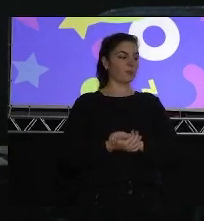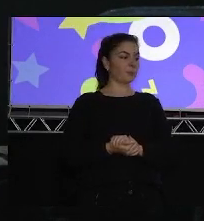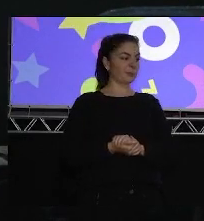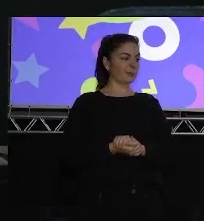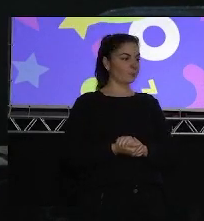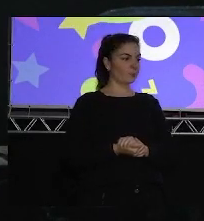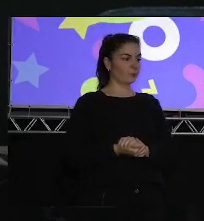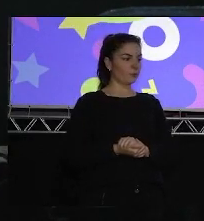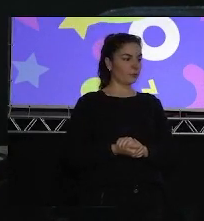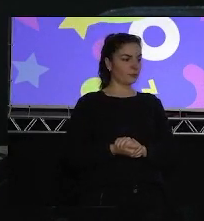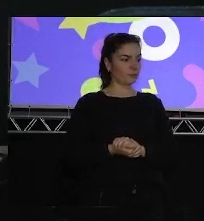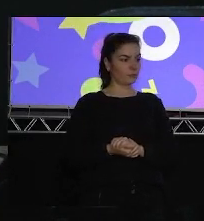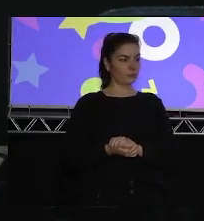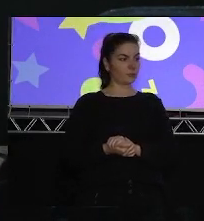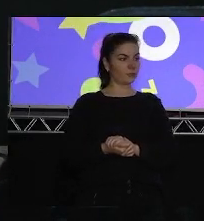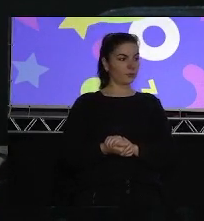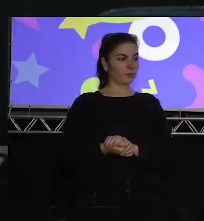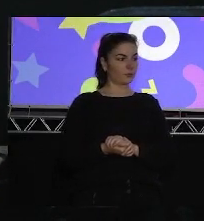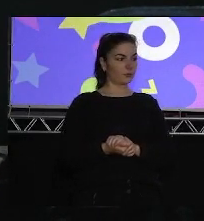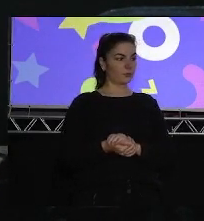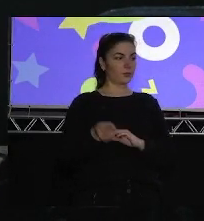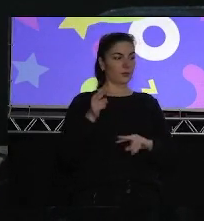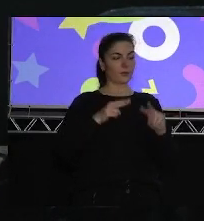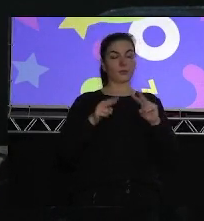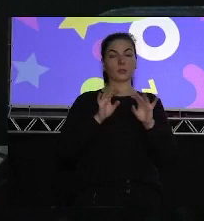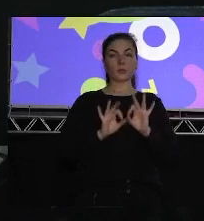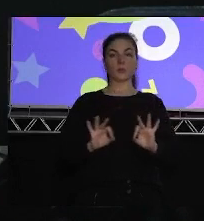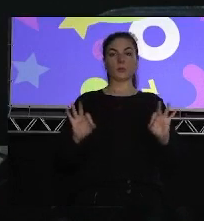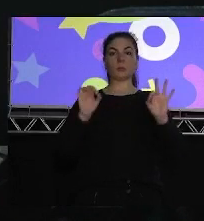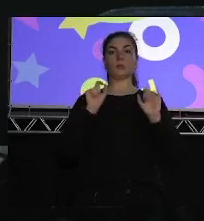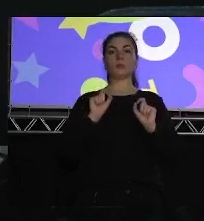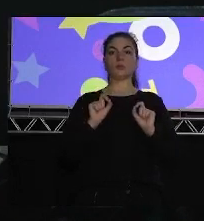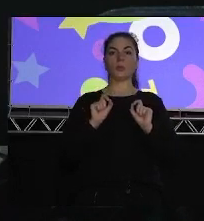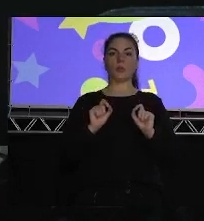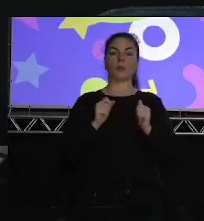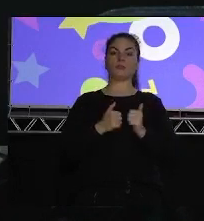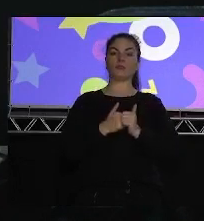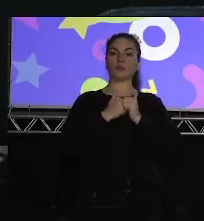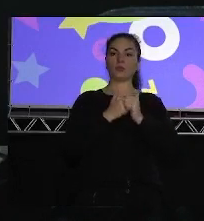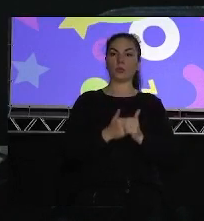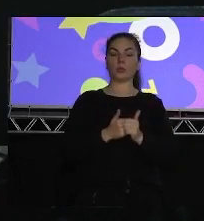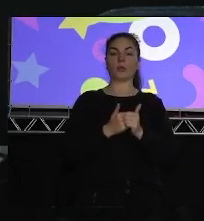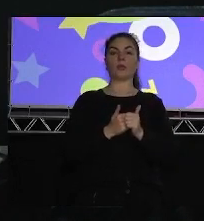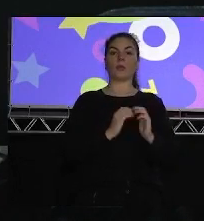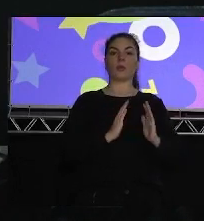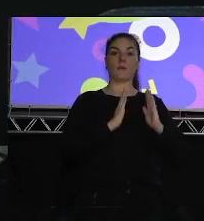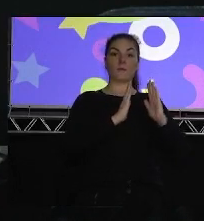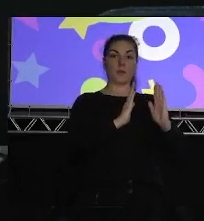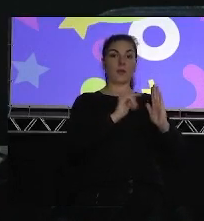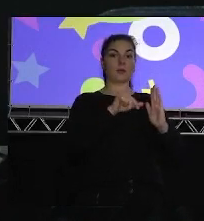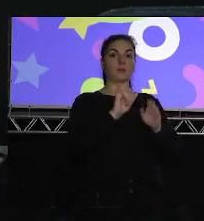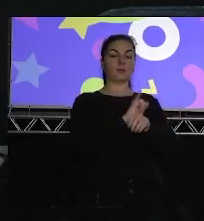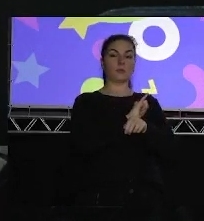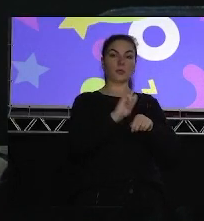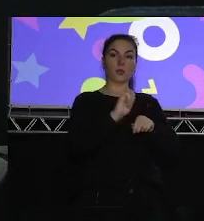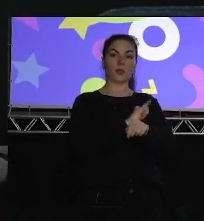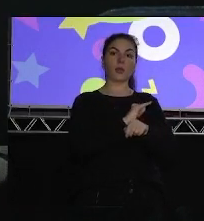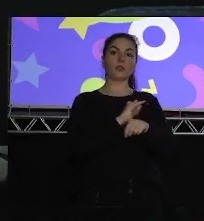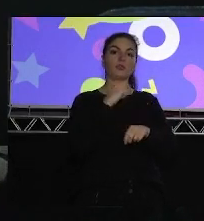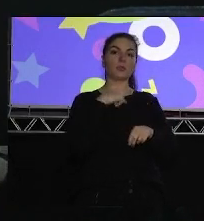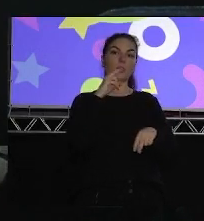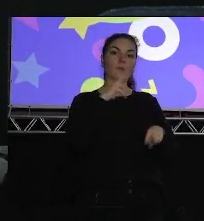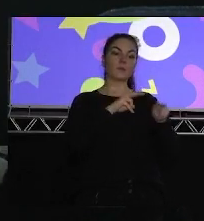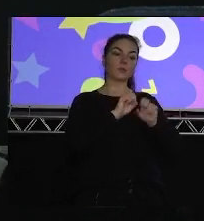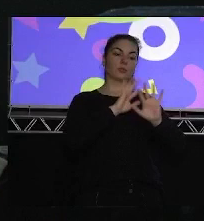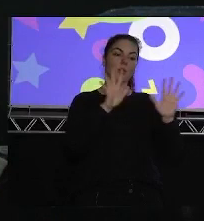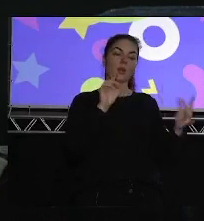bem simples. Né? Ele tem um passo de trabalhar orientado na sua fase ali, estratégica, ter uma visão clara de